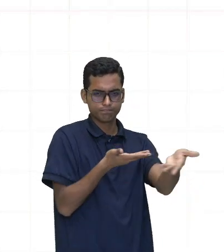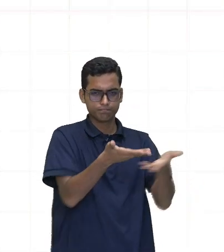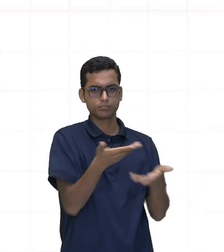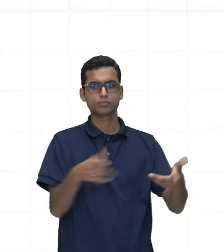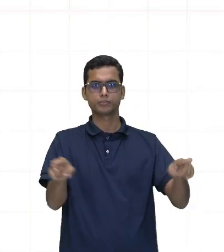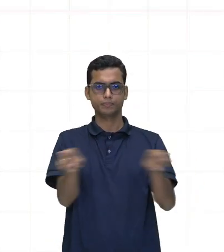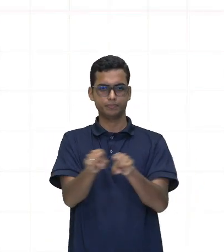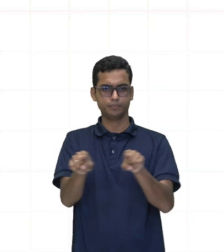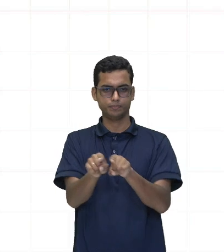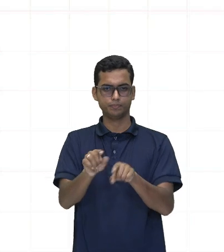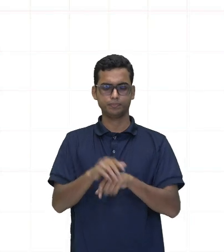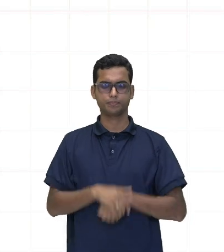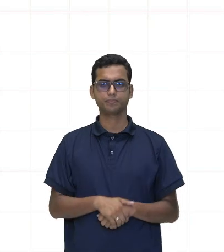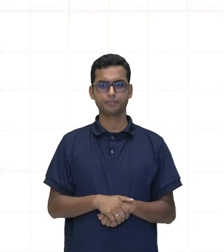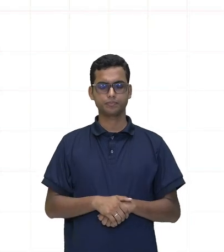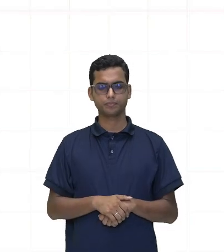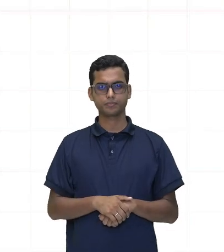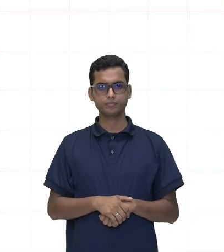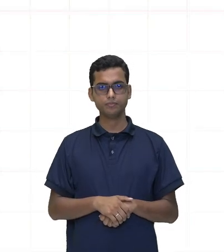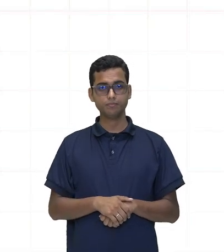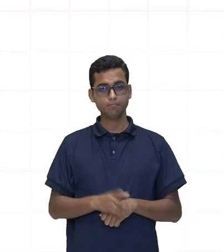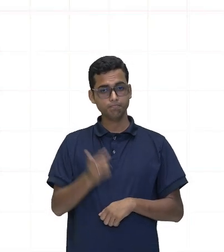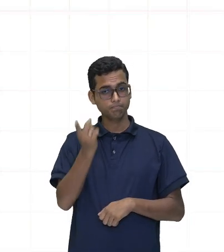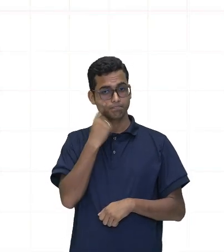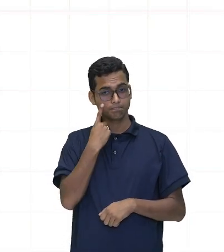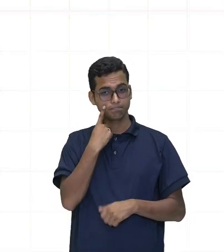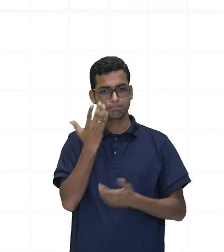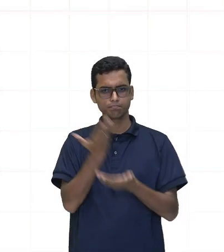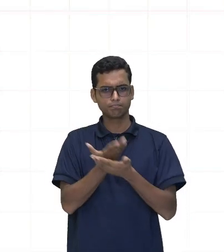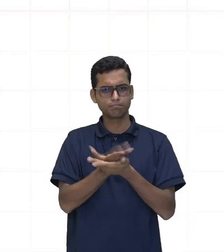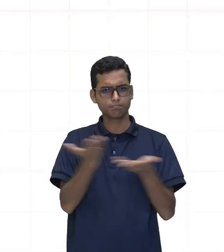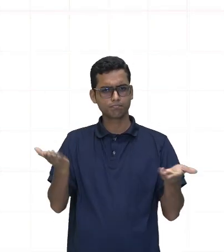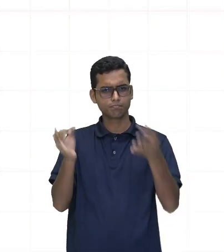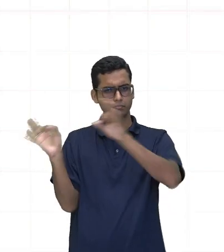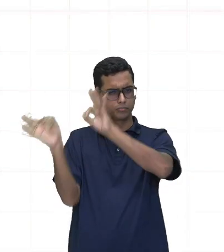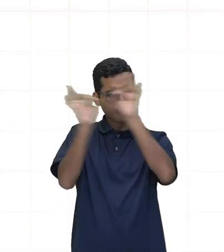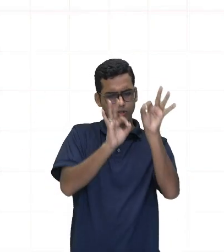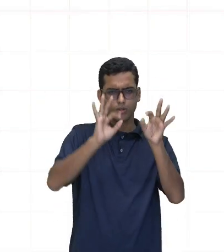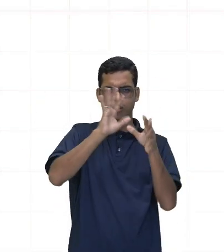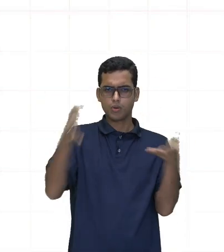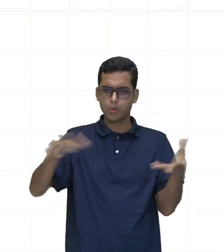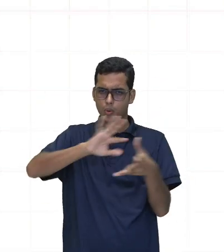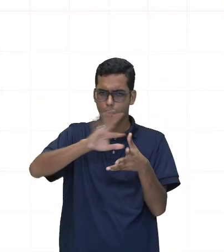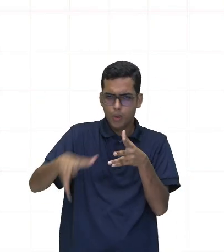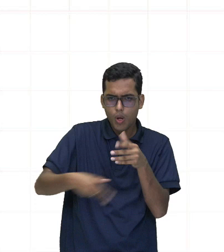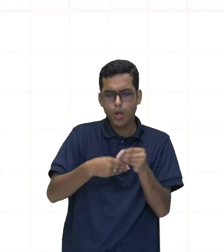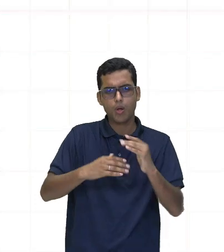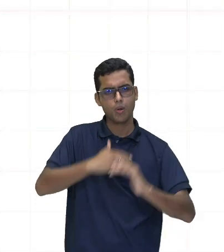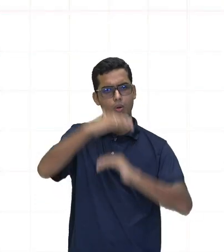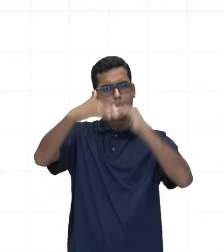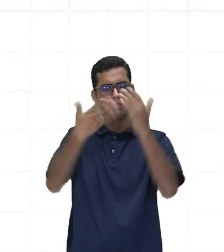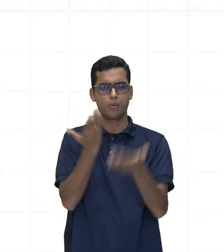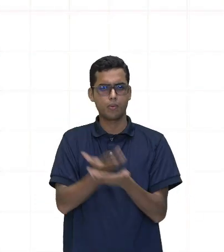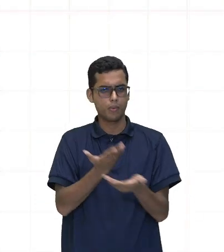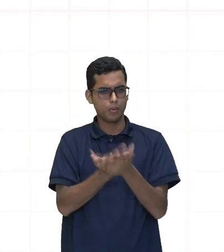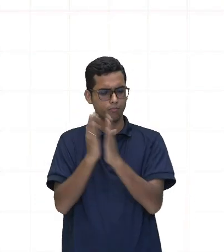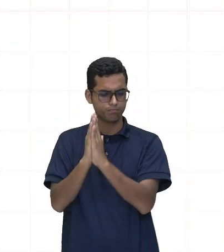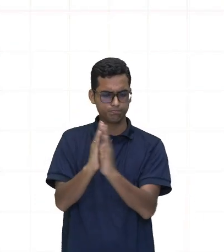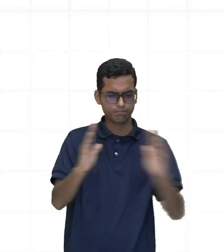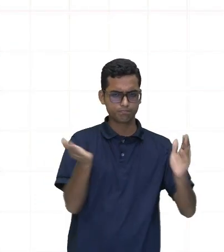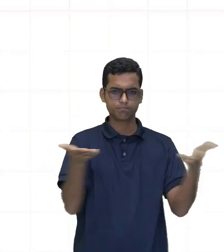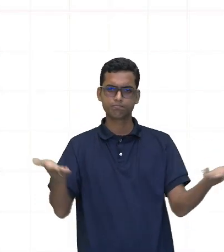população, composta por camponeses, por trabalhadores urbanos e pela burguesia também, porque apesar